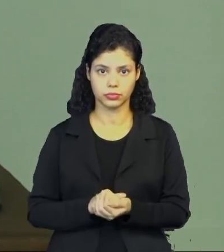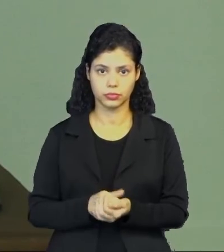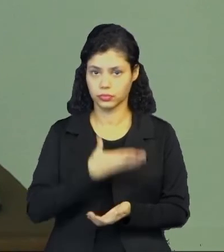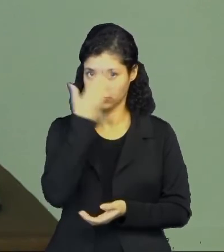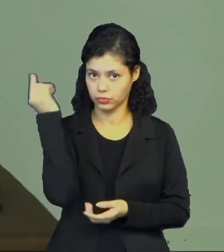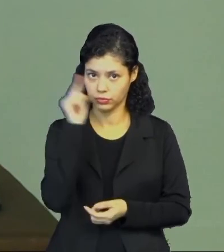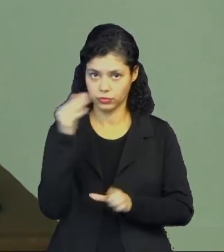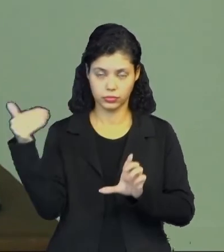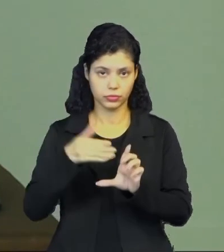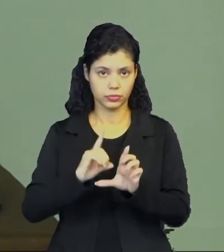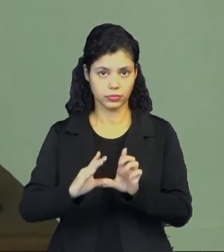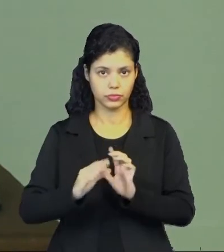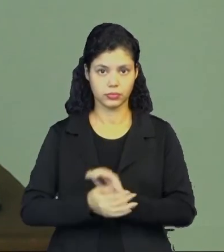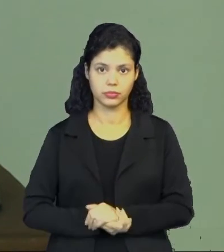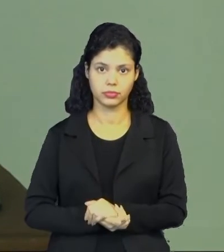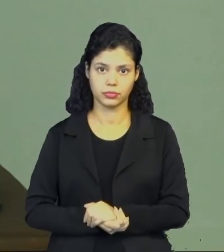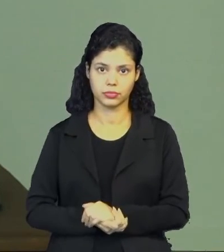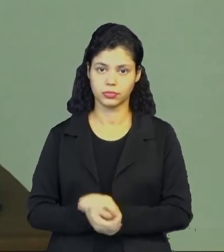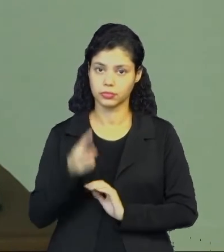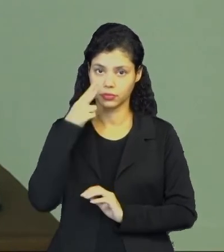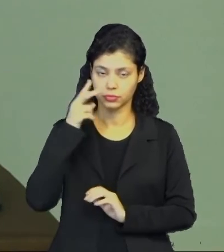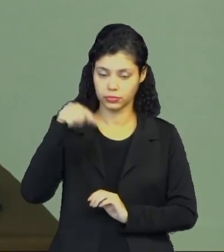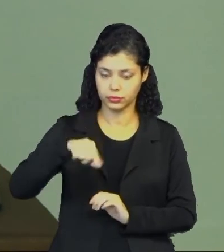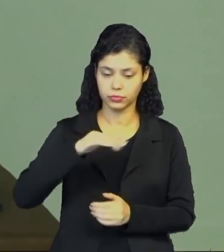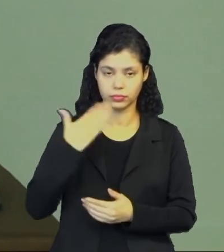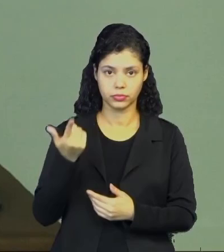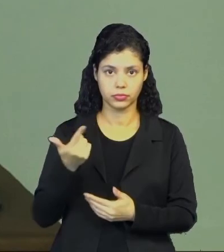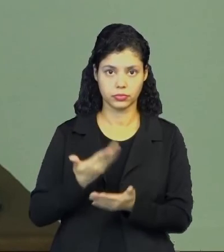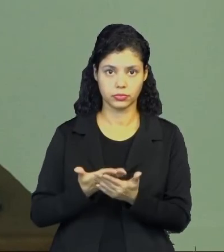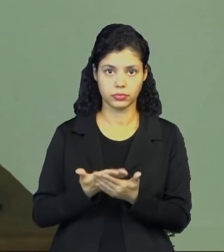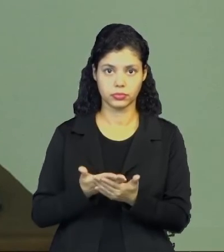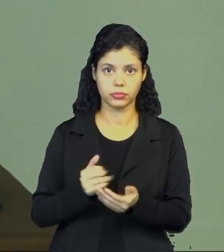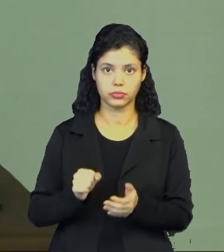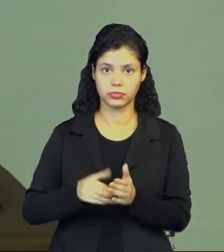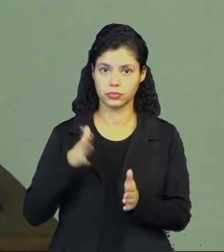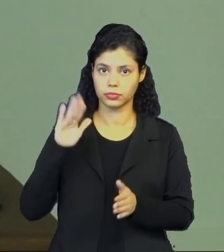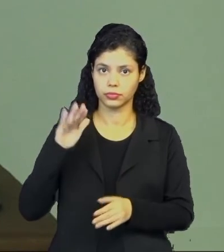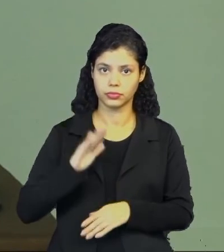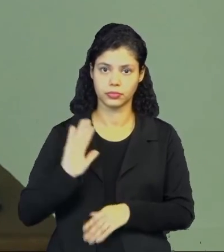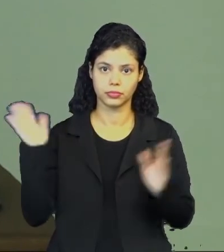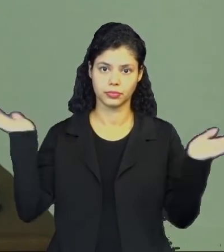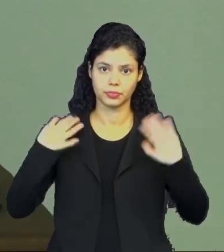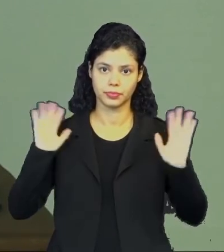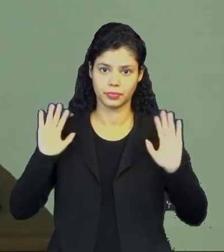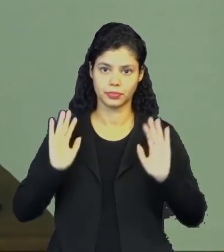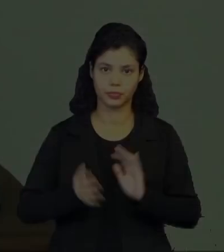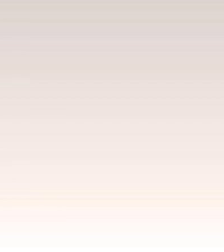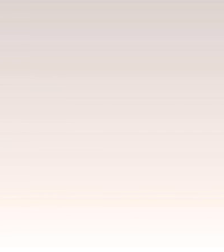Mas não esqueça de acessar a plataforma Eduque, para você ter acesso a essa aula e muitas outras. Tchau, tchau.